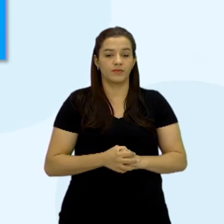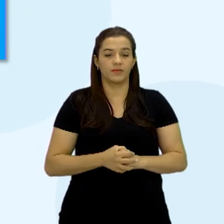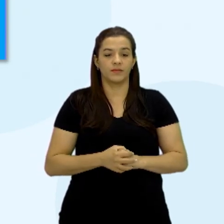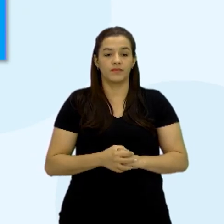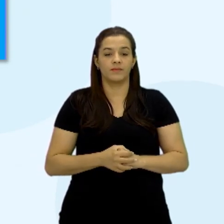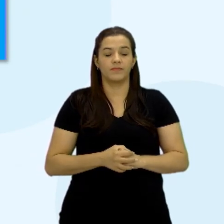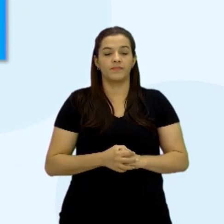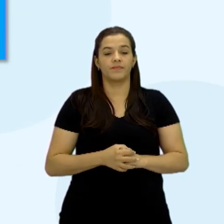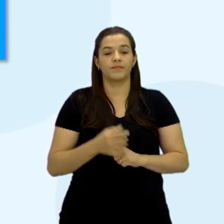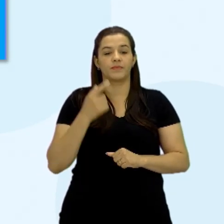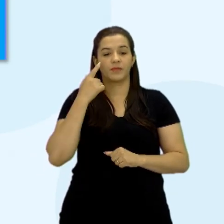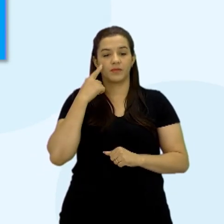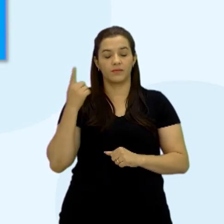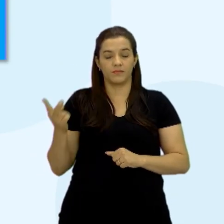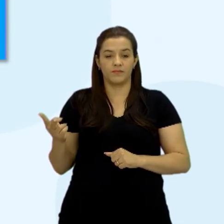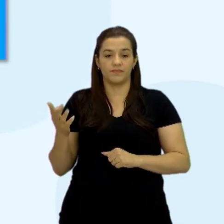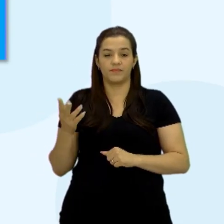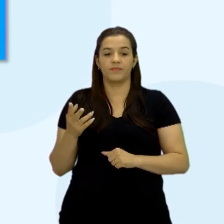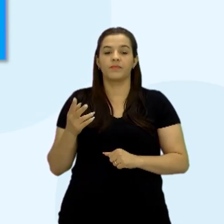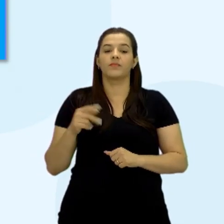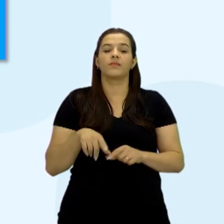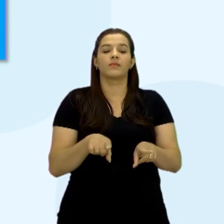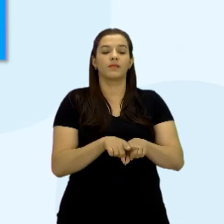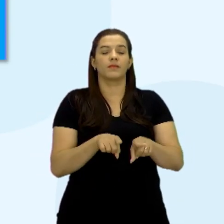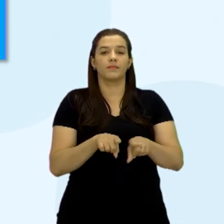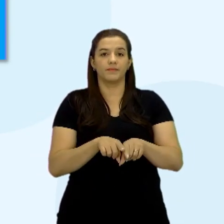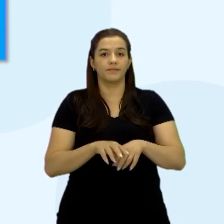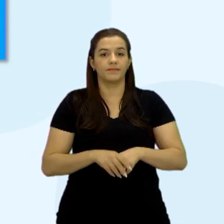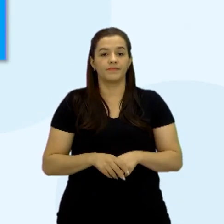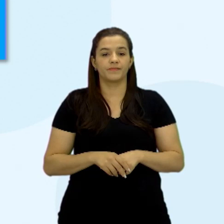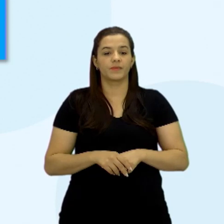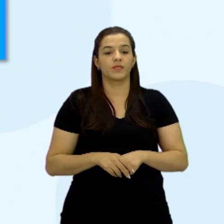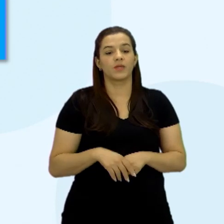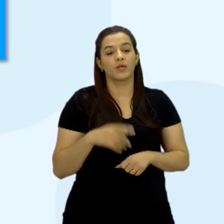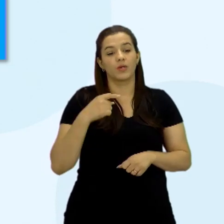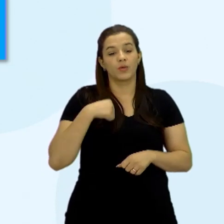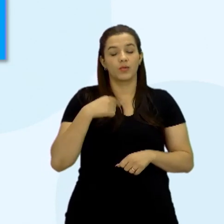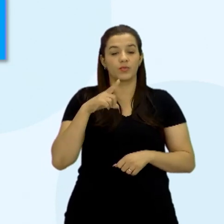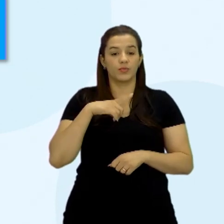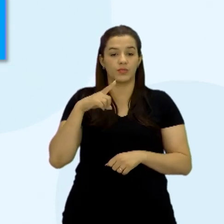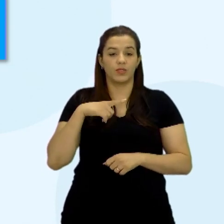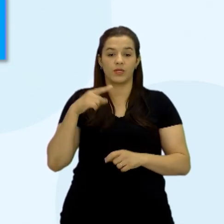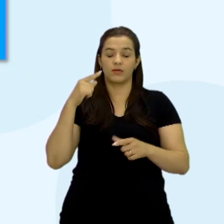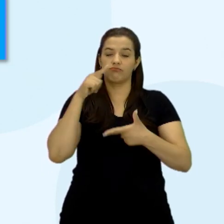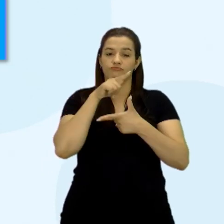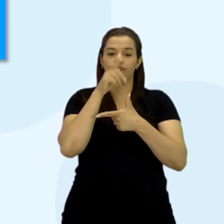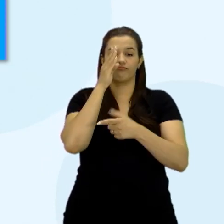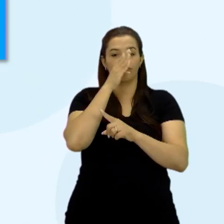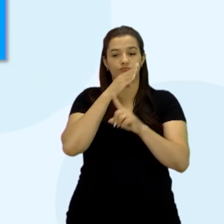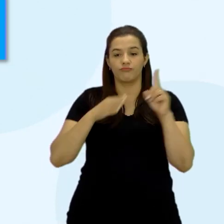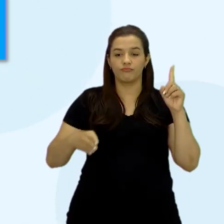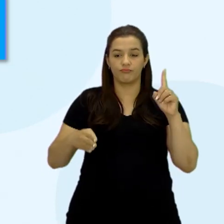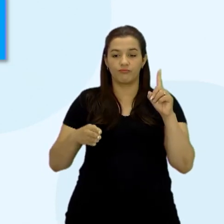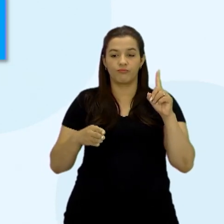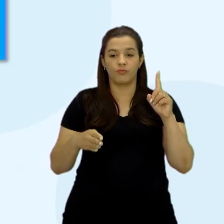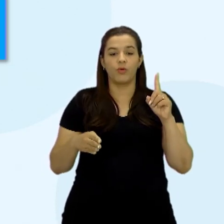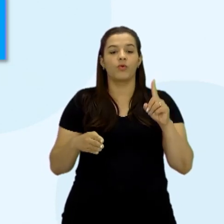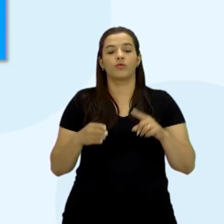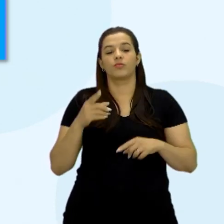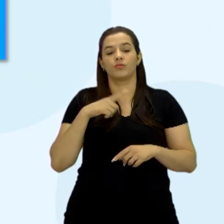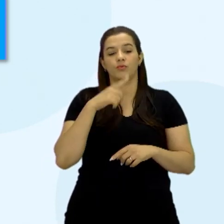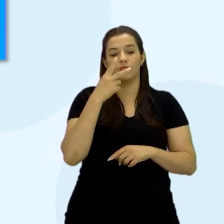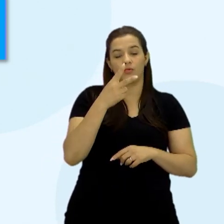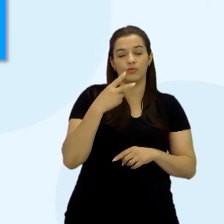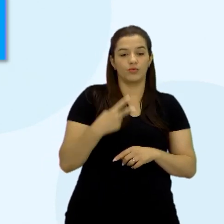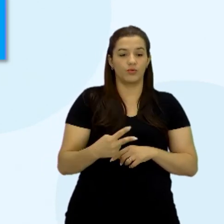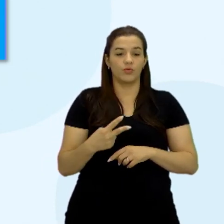aqui e tô dividindo por 2 aqui, tá vendo? Quando eu corto, quando eu elimino o 2 com 2,